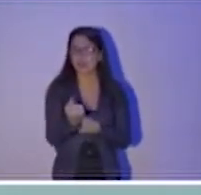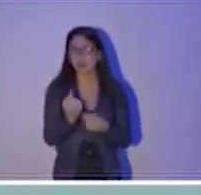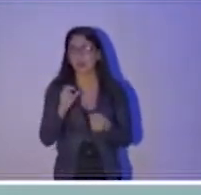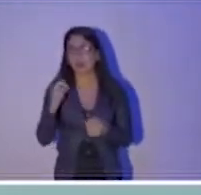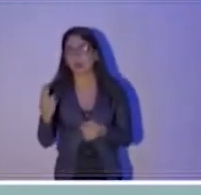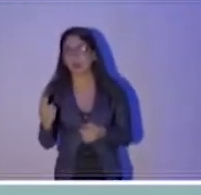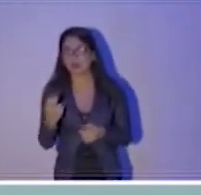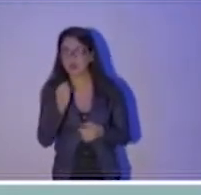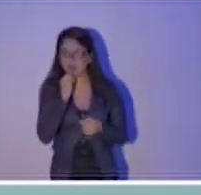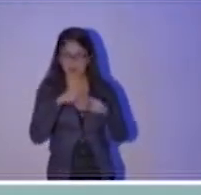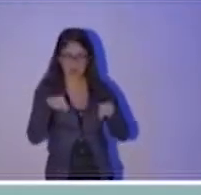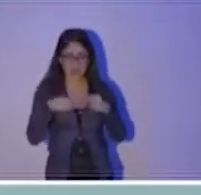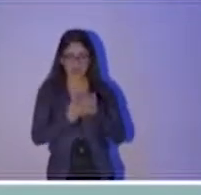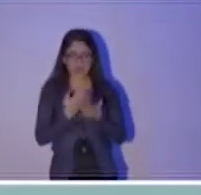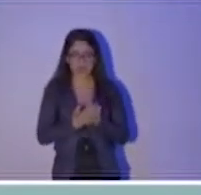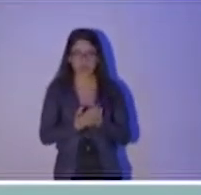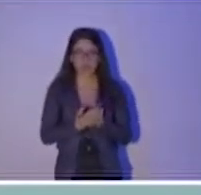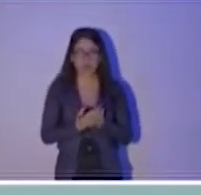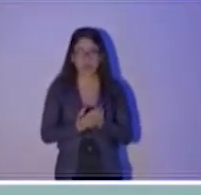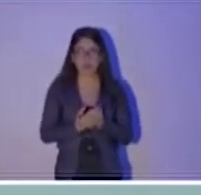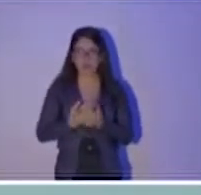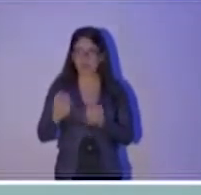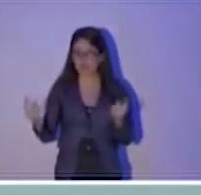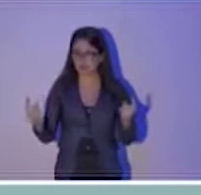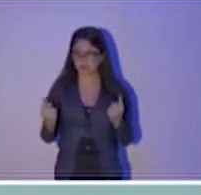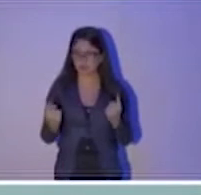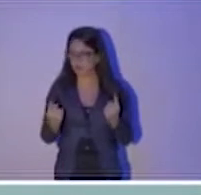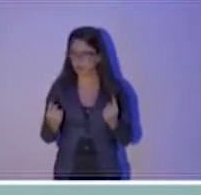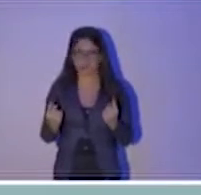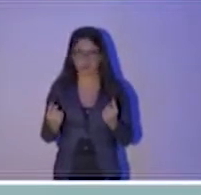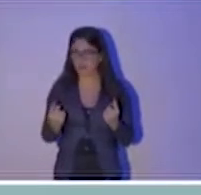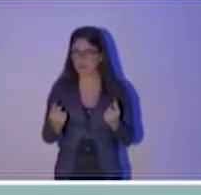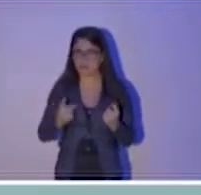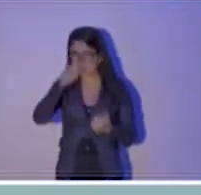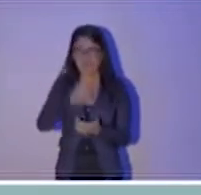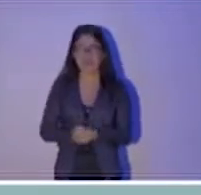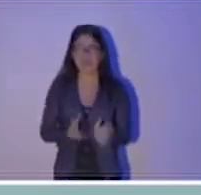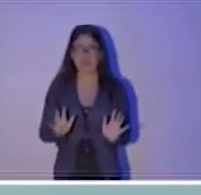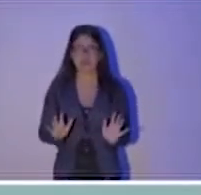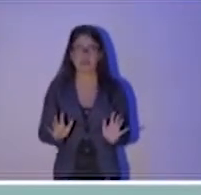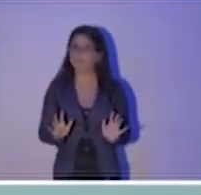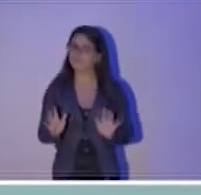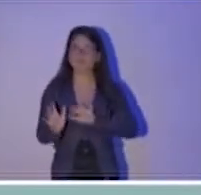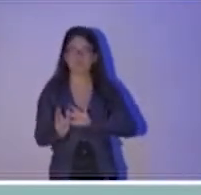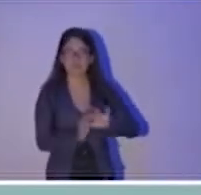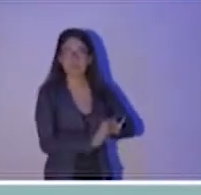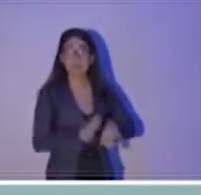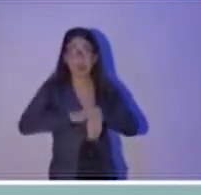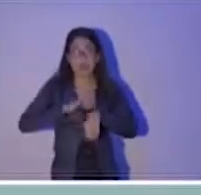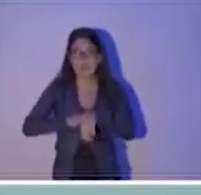sozinho lá na sua sala de aula, decidindo coisas. Mas a hora que você senta para conversar junto, isso é bem